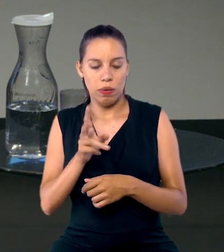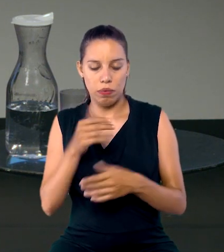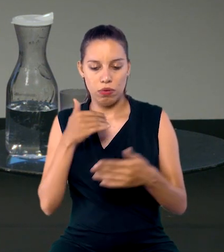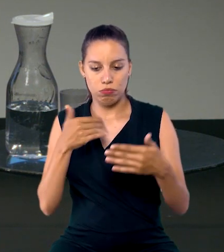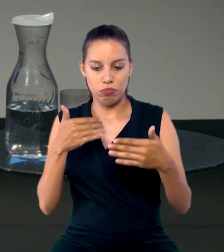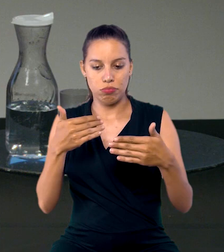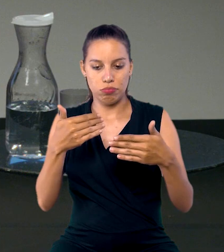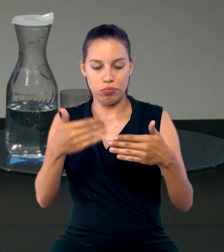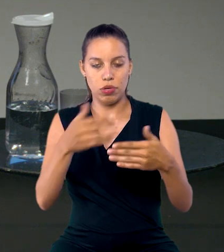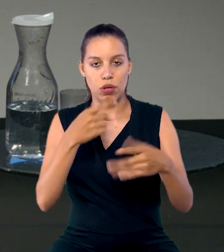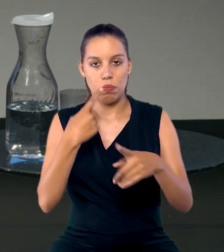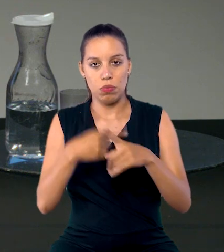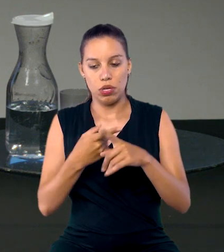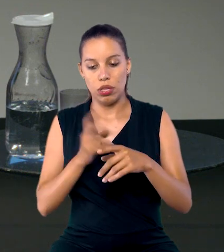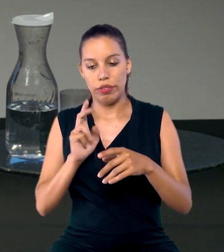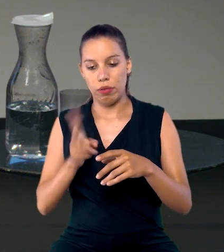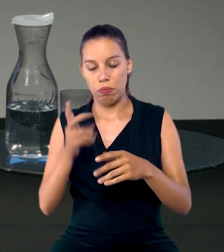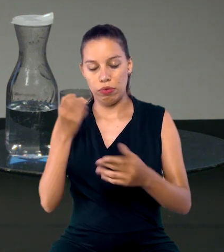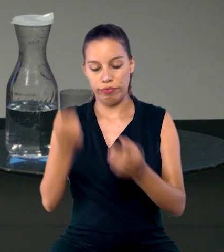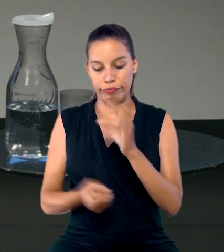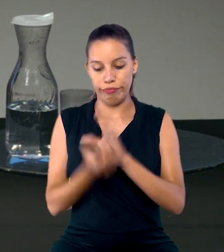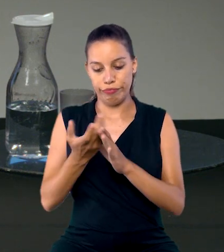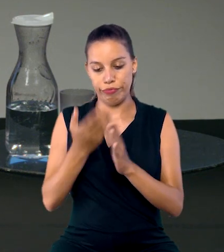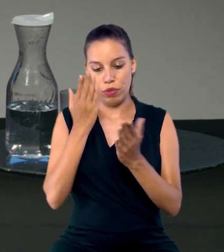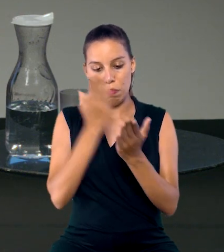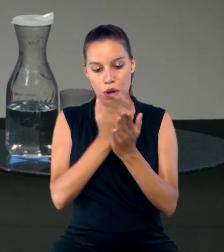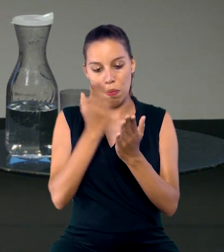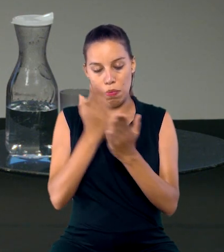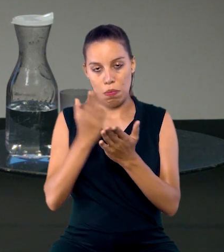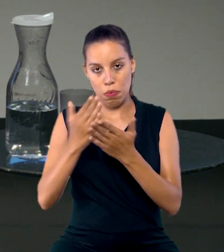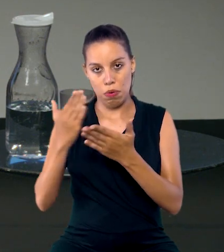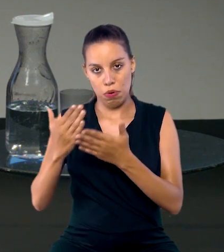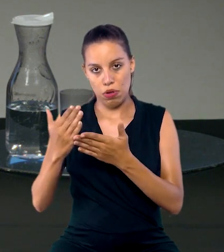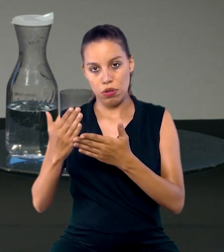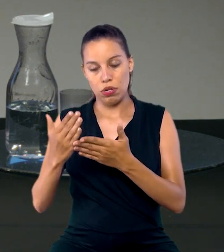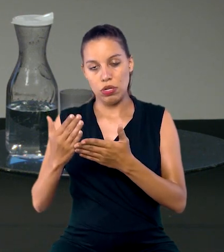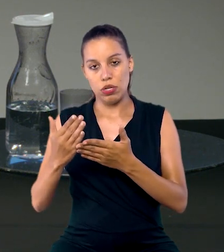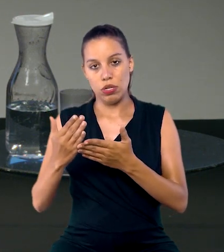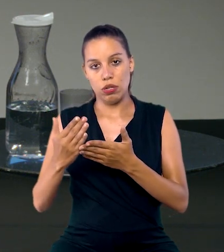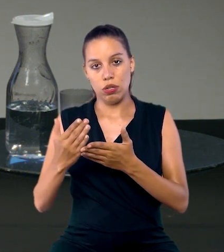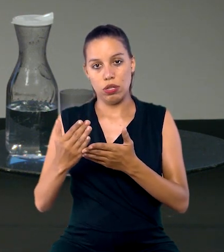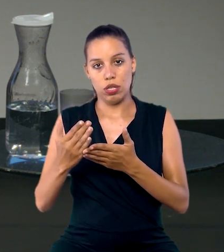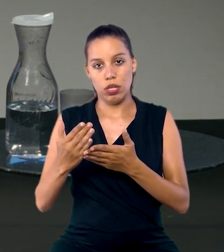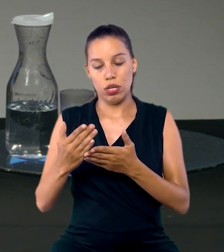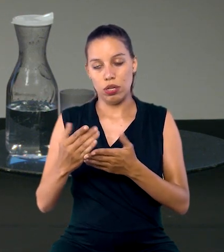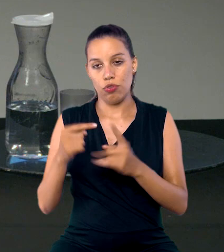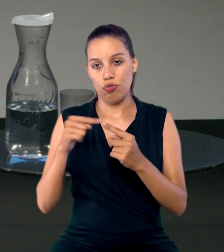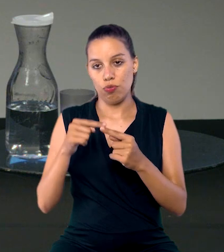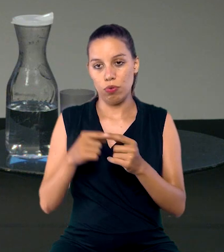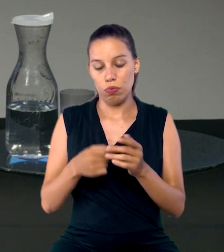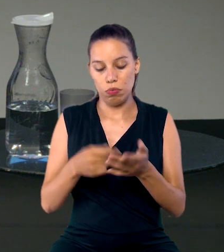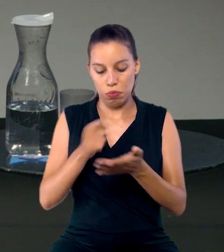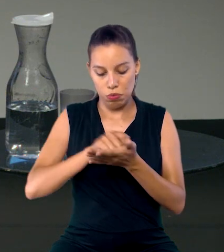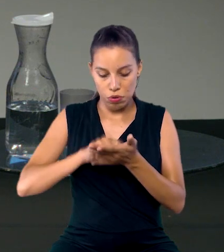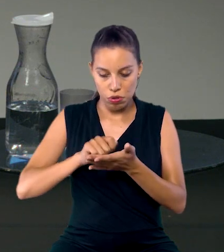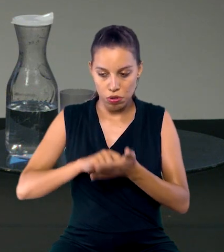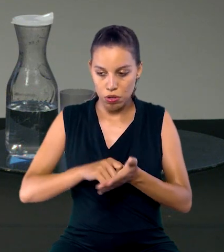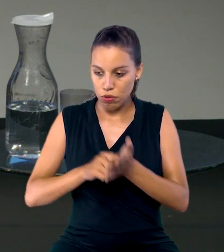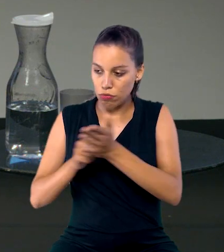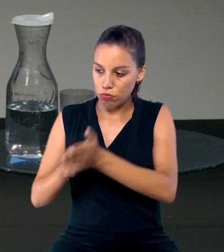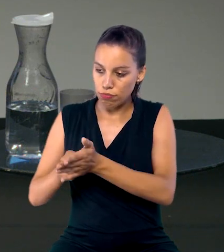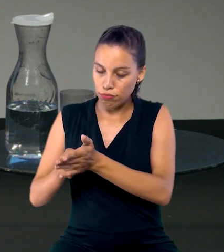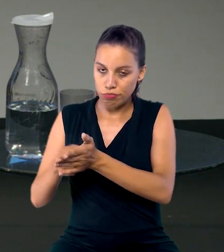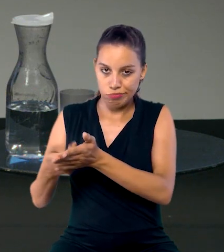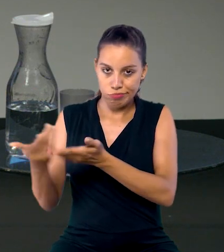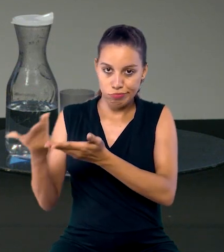os dias, né, eles criam suas pautas e fazem suas matérias, acompanhados por sementoras, que são jornalistas sêniores